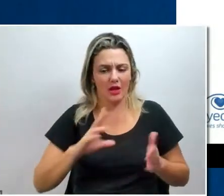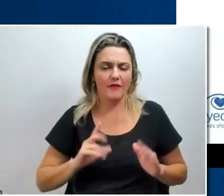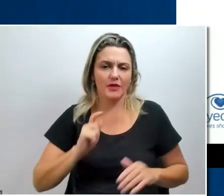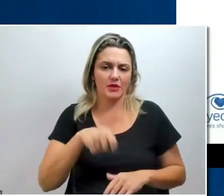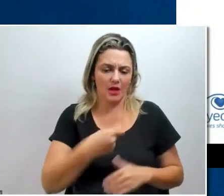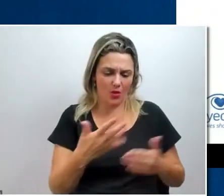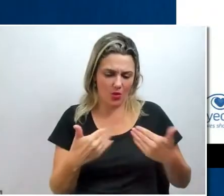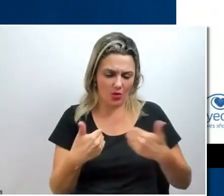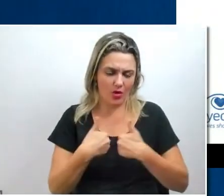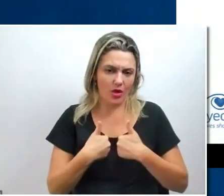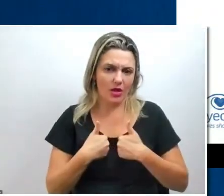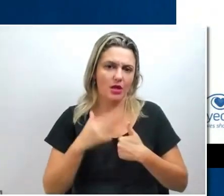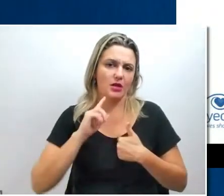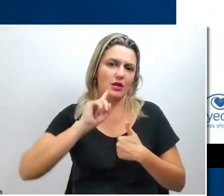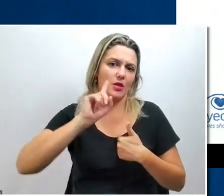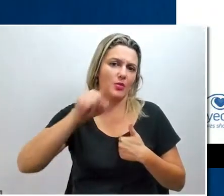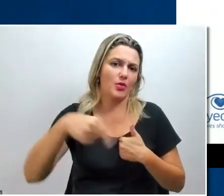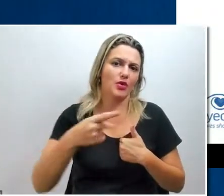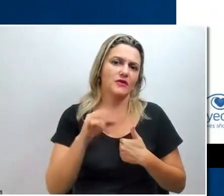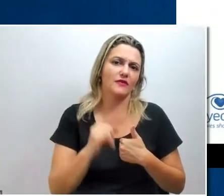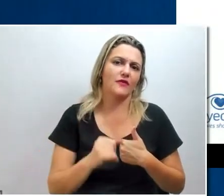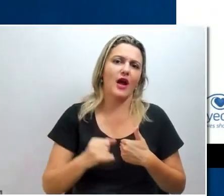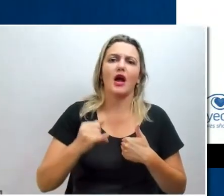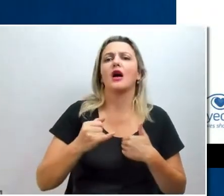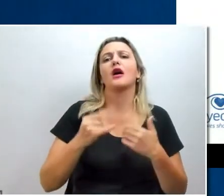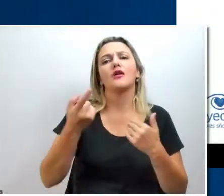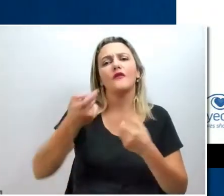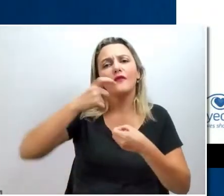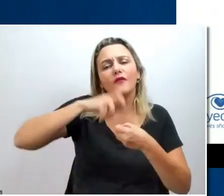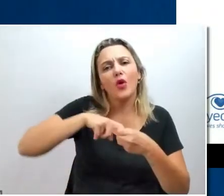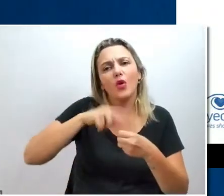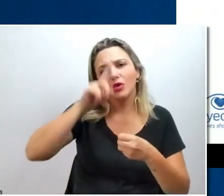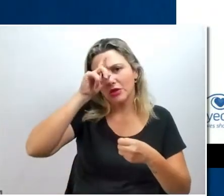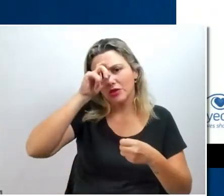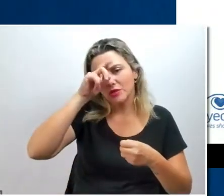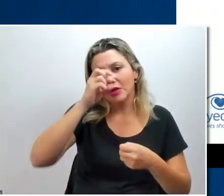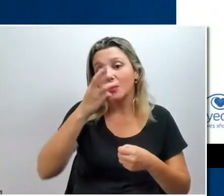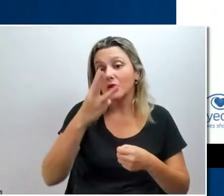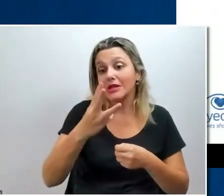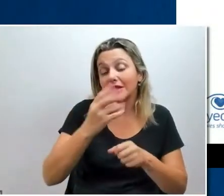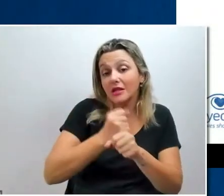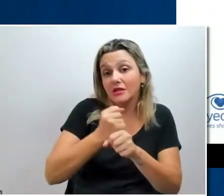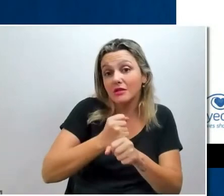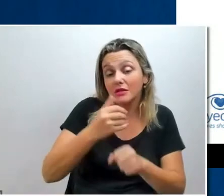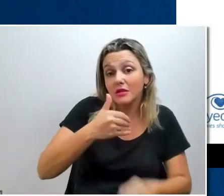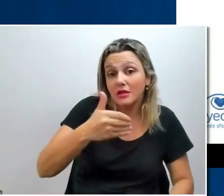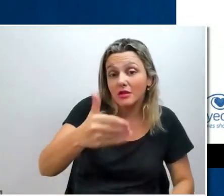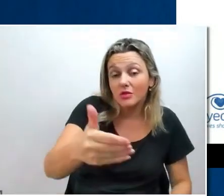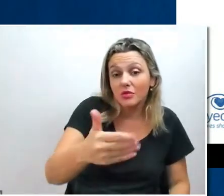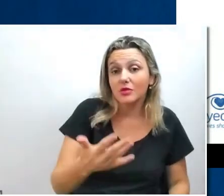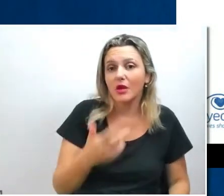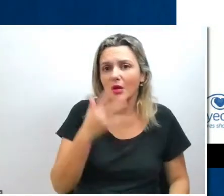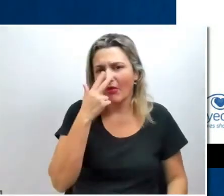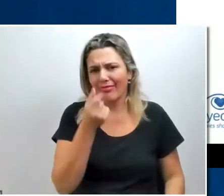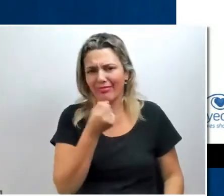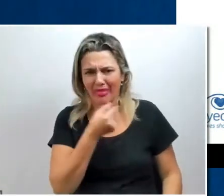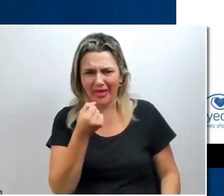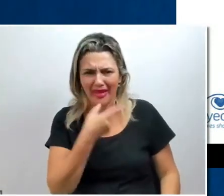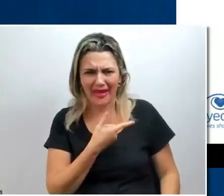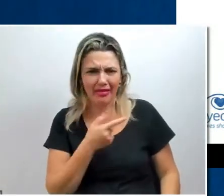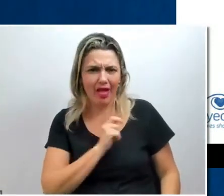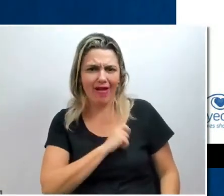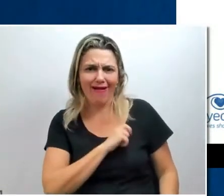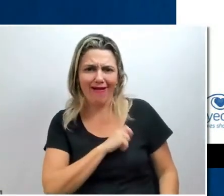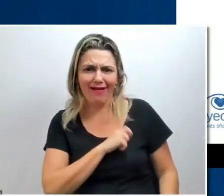a 3 anos. Isso pode parecer uma piada de humor negro, né, pessoal, mas não é. Essa é uma situação que realmente